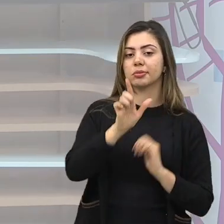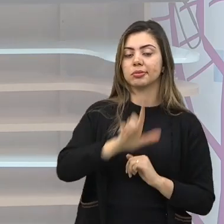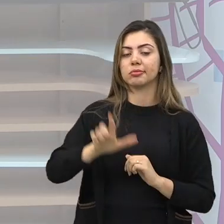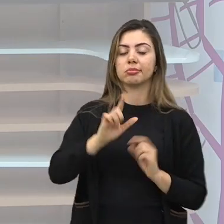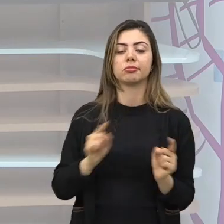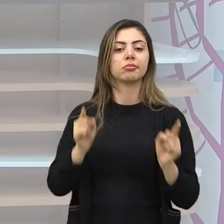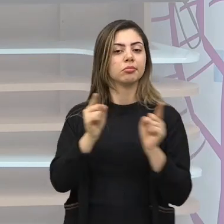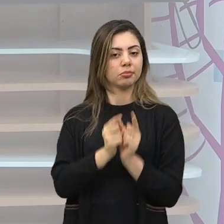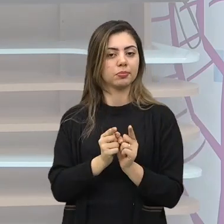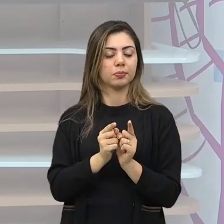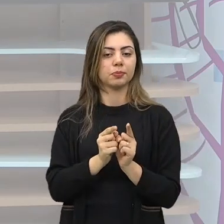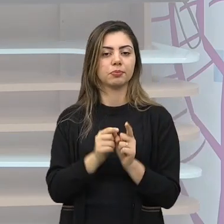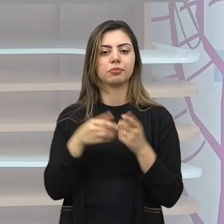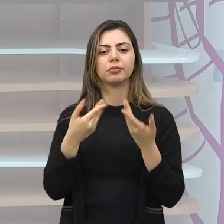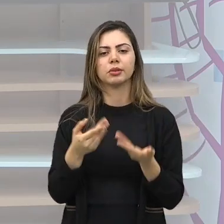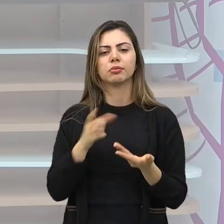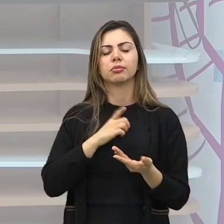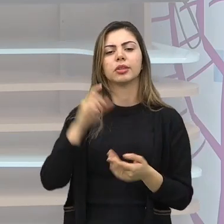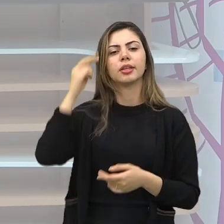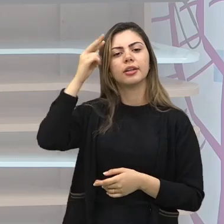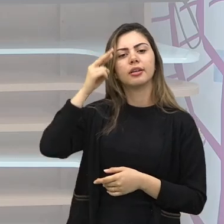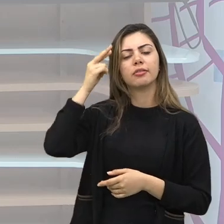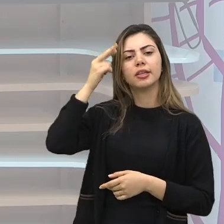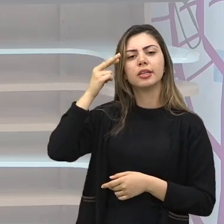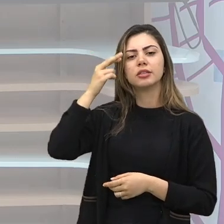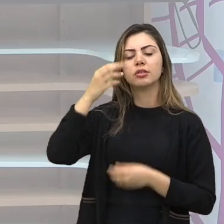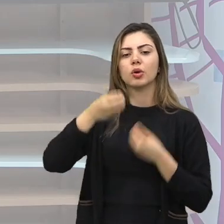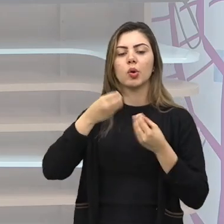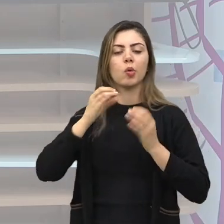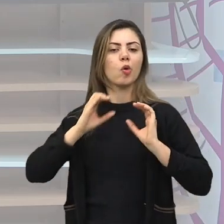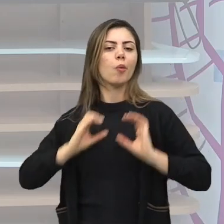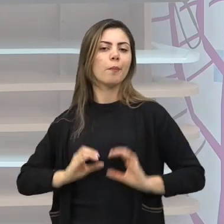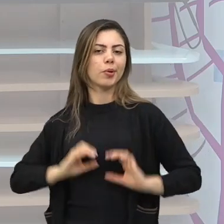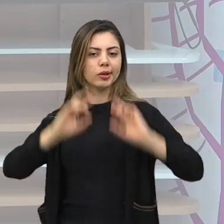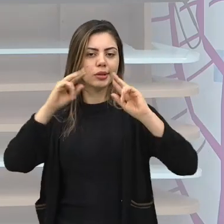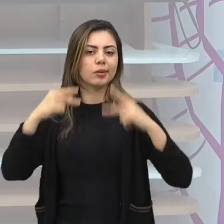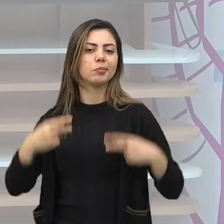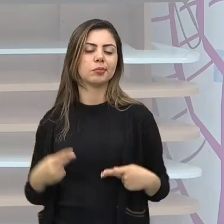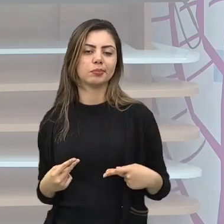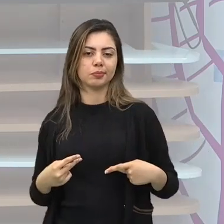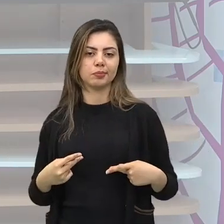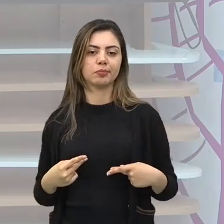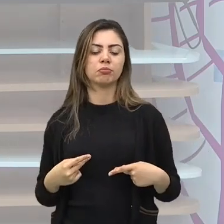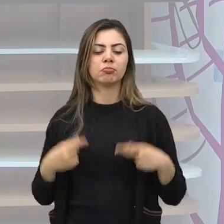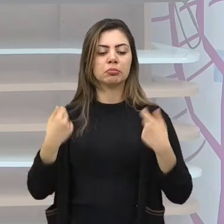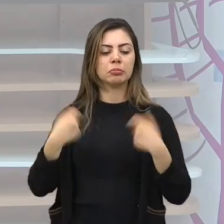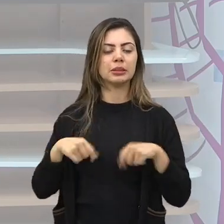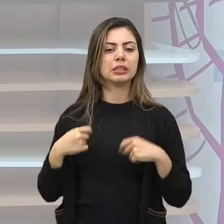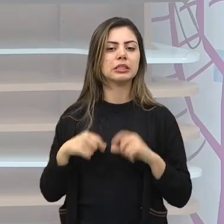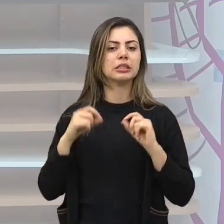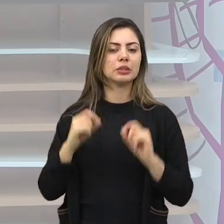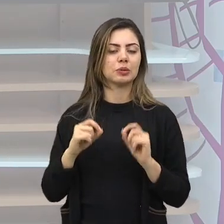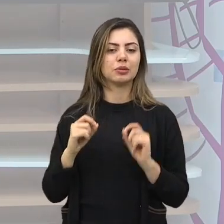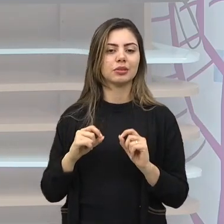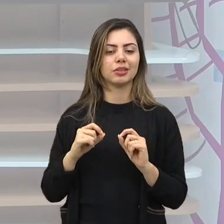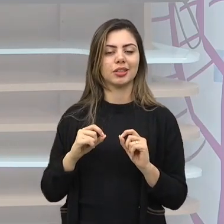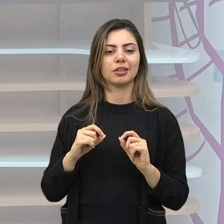ele traz reflexões sobre comportamentos, né, com a necessidade